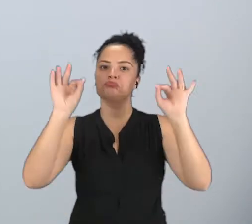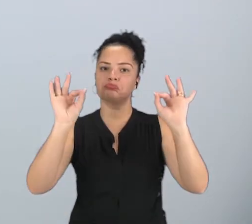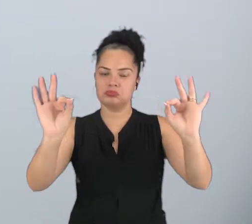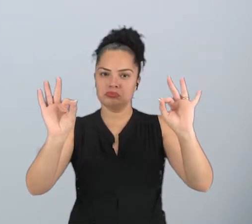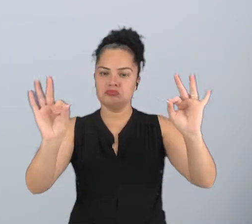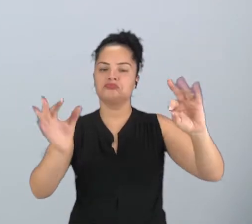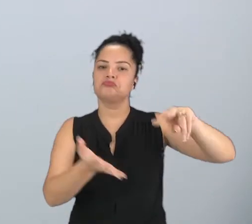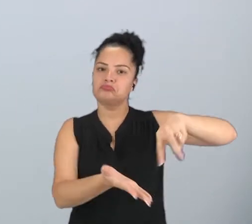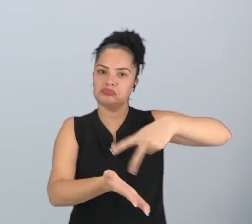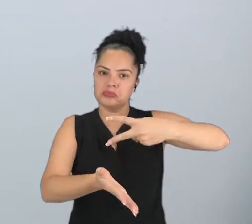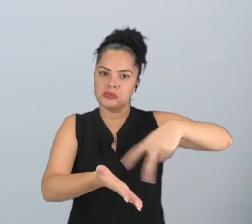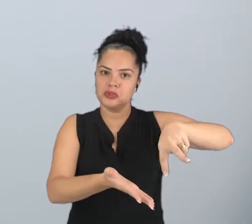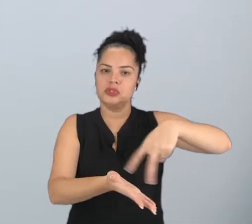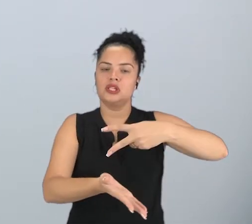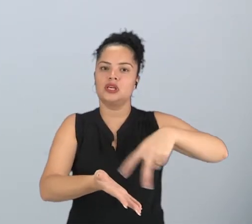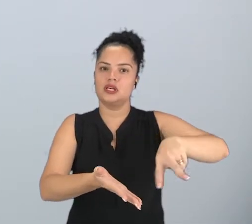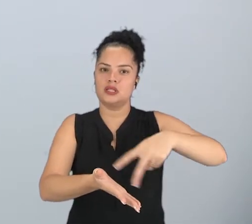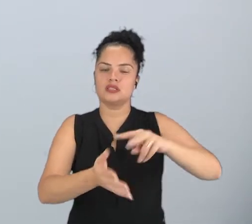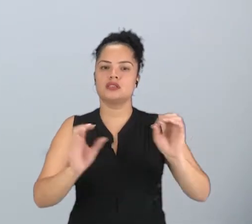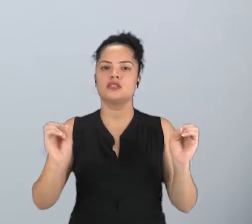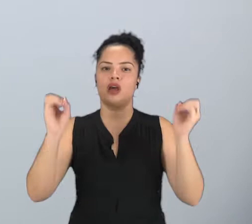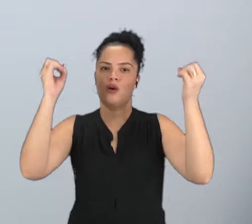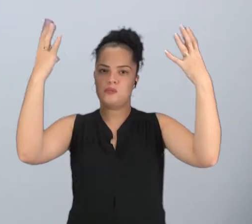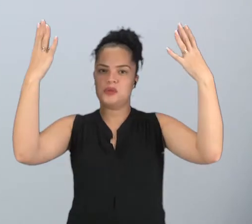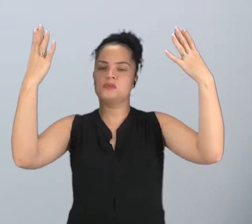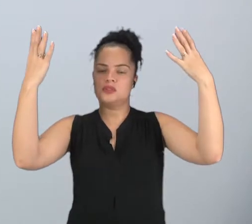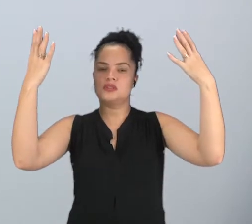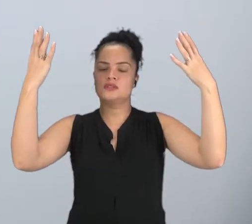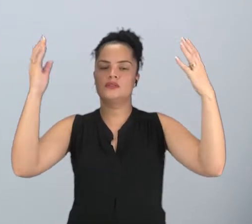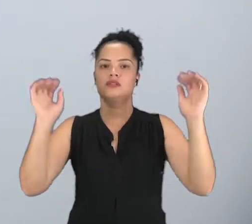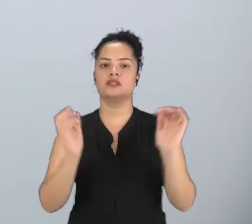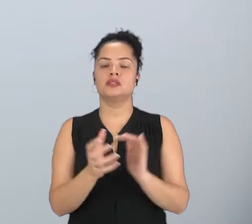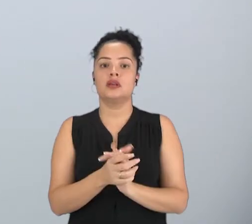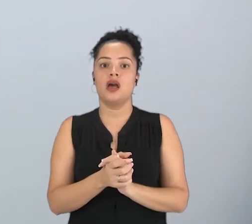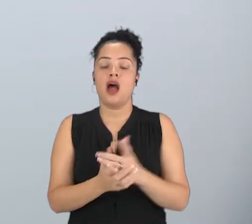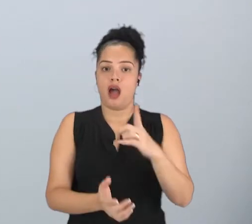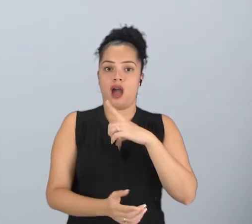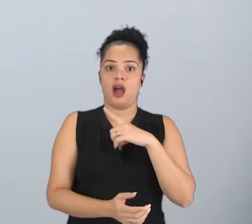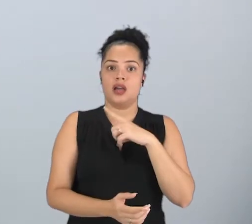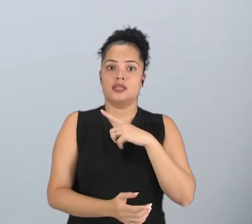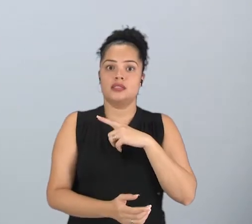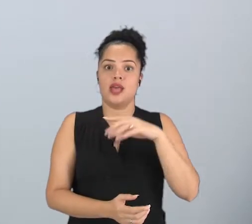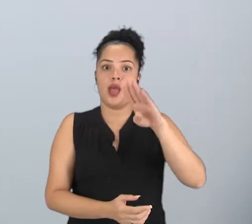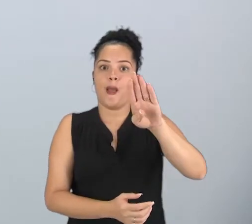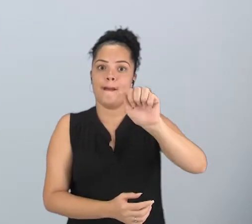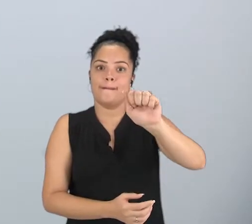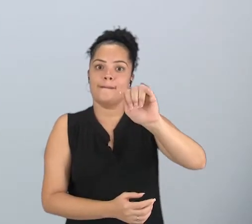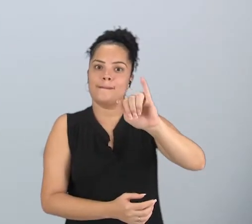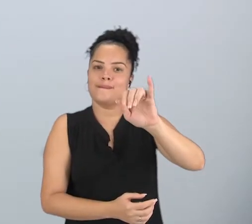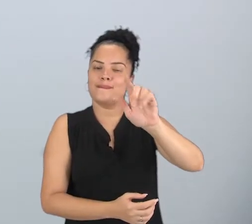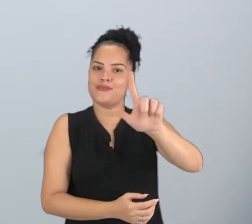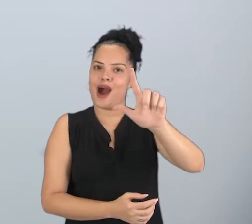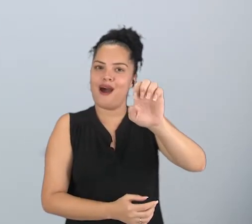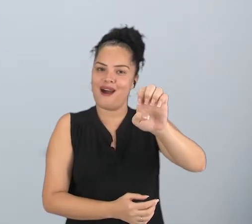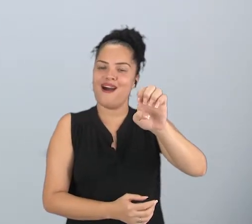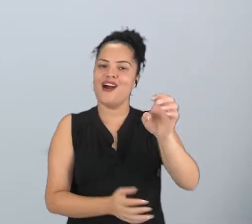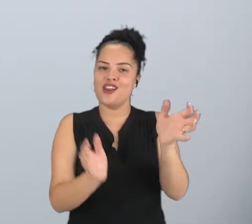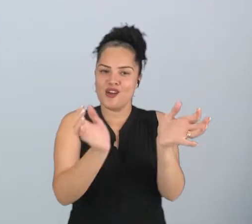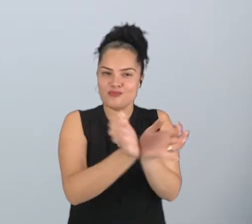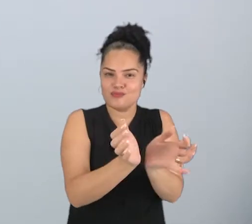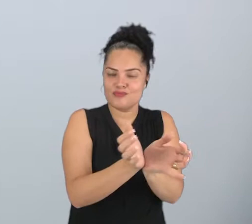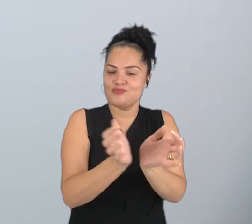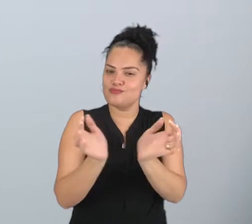vão ser trabalhadas como comemorações nos castelos, e aí eu vou ter o baile. Esses bailes vão